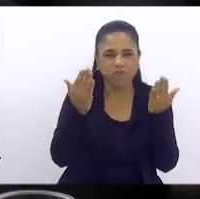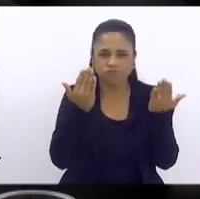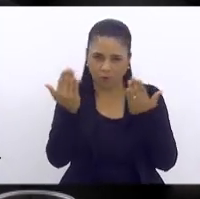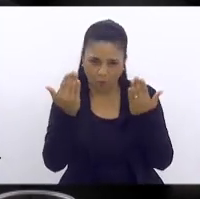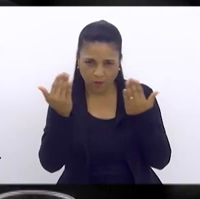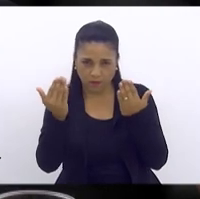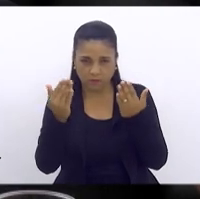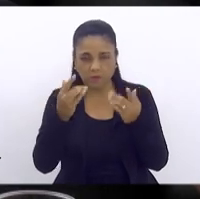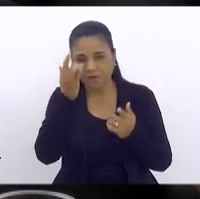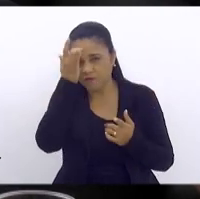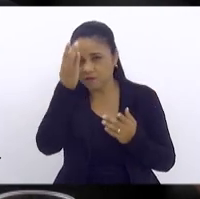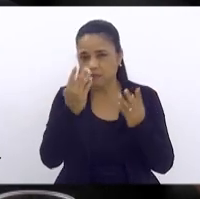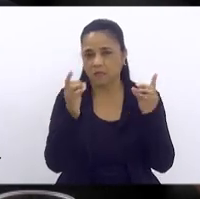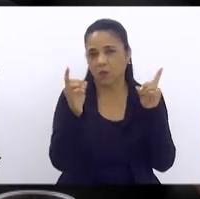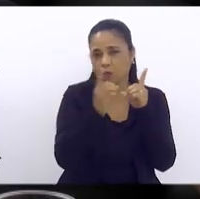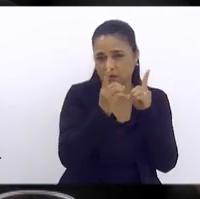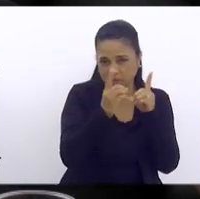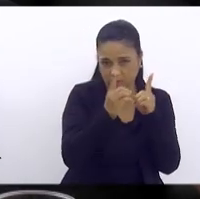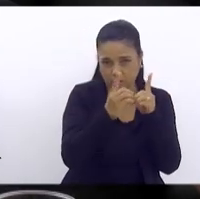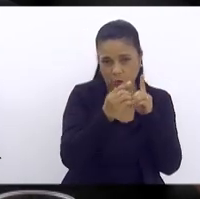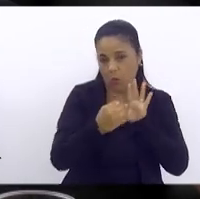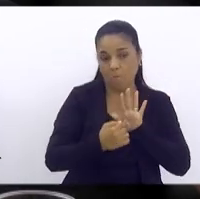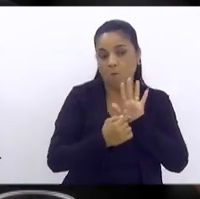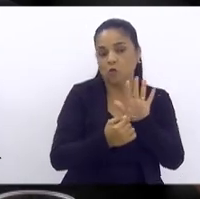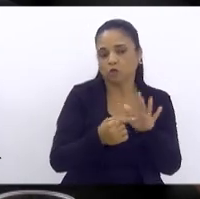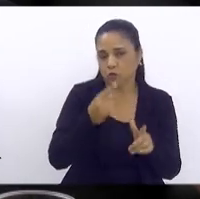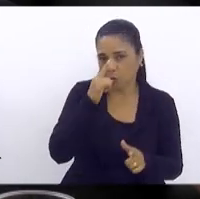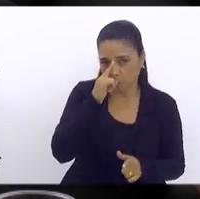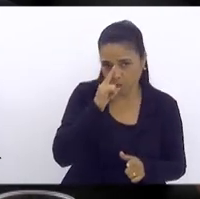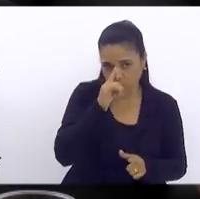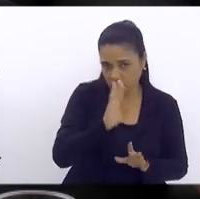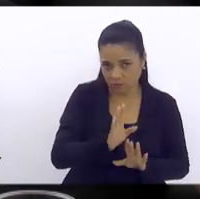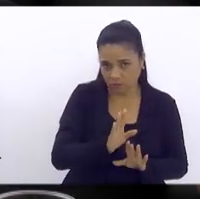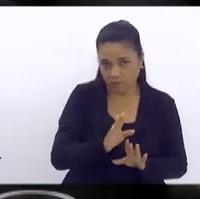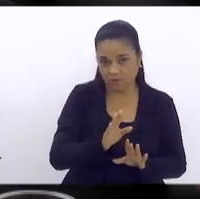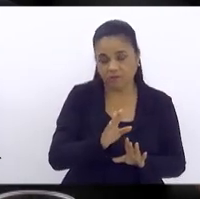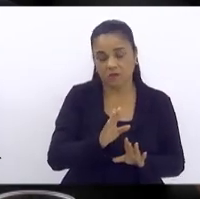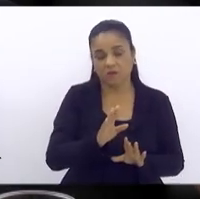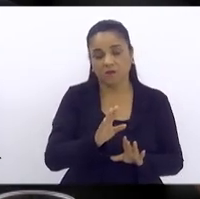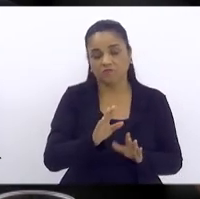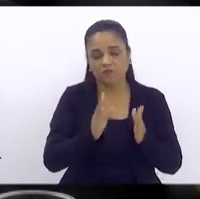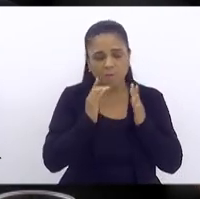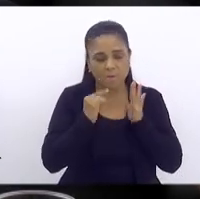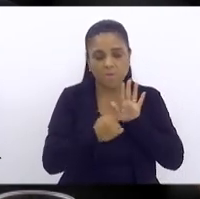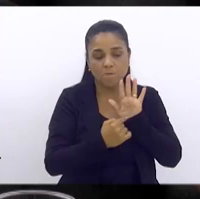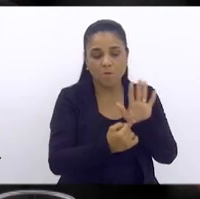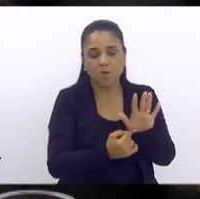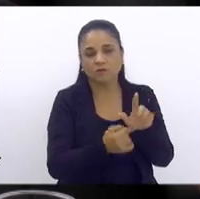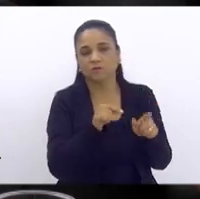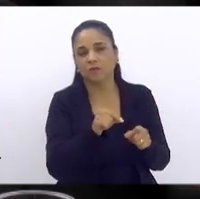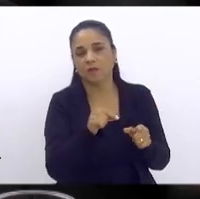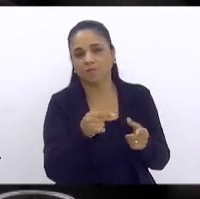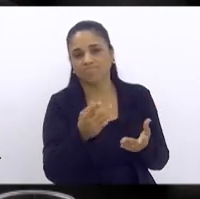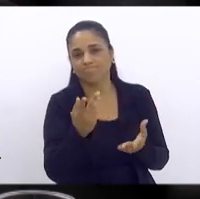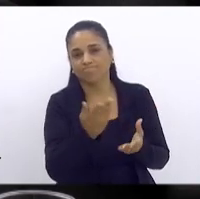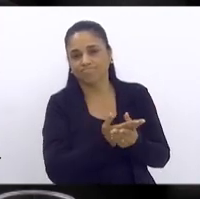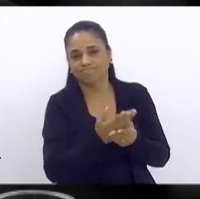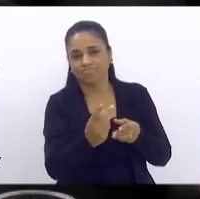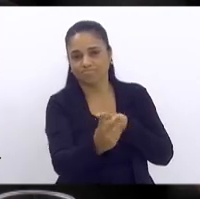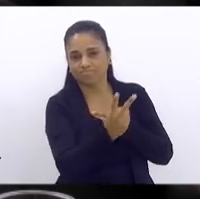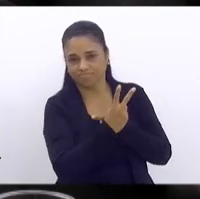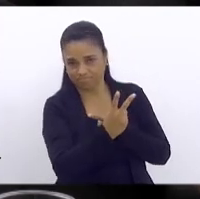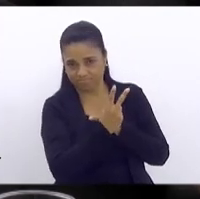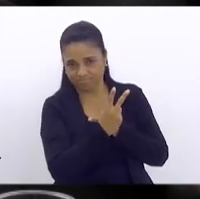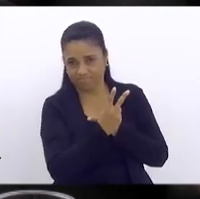atendimento, não realmente mostrar o risco e a parte dele, só pelo risco já dar uma medida protetiva. É preciso analisar provas, né? Sim.